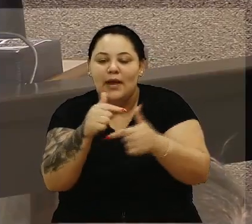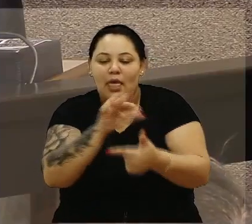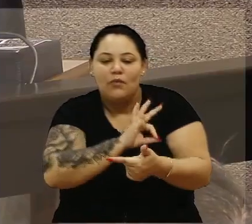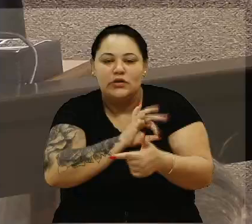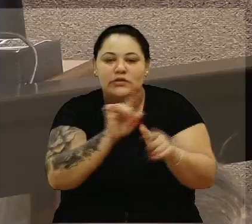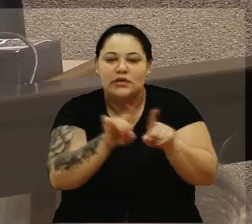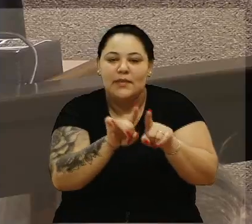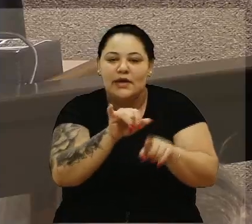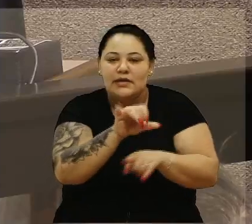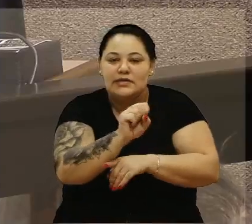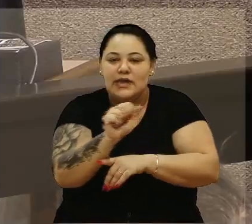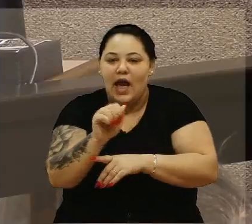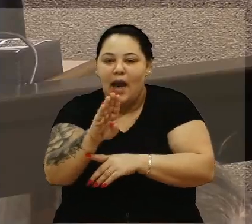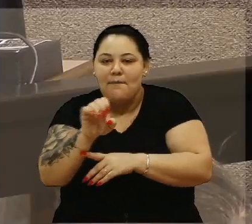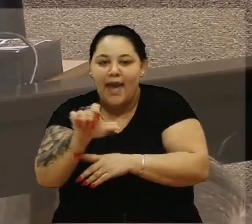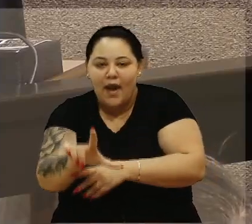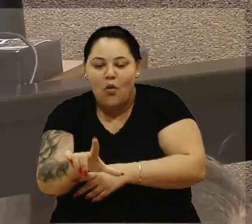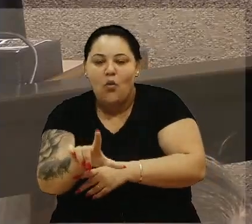Cristina Andreola,